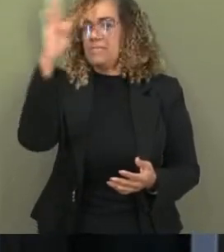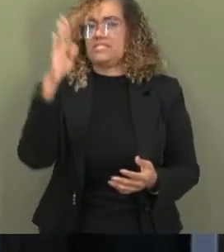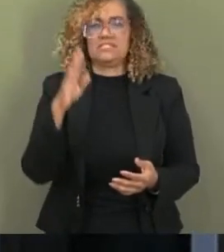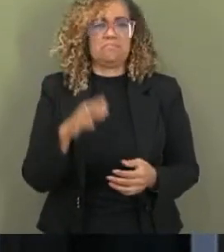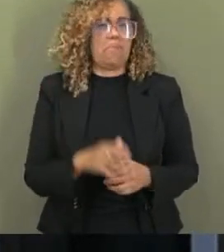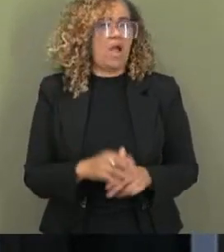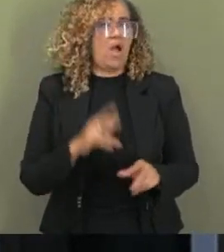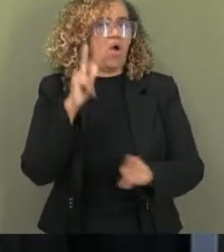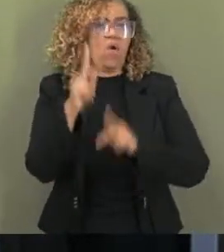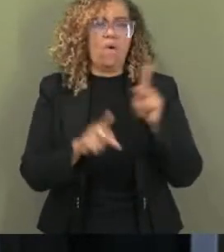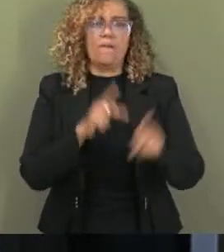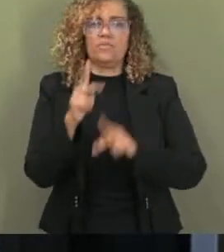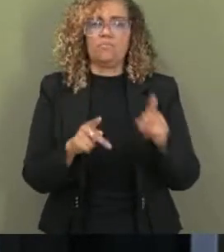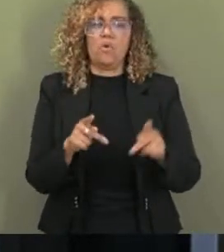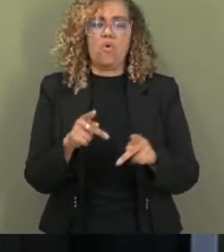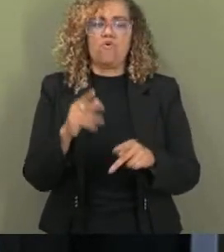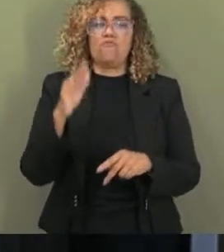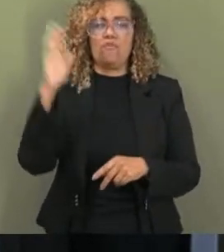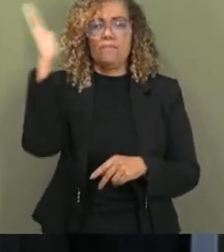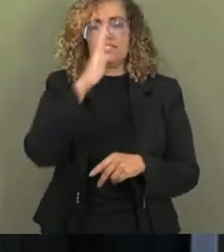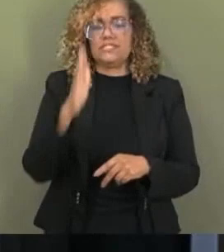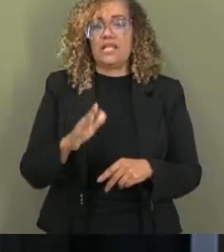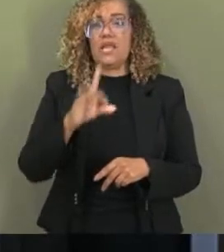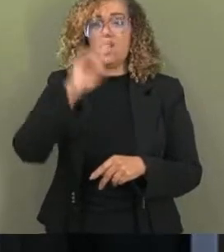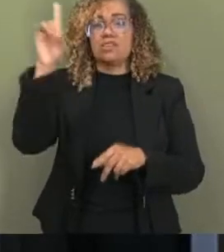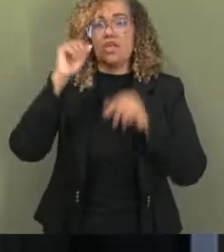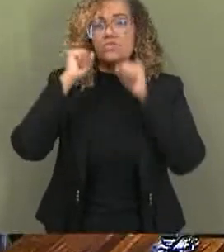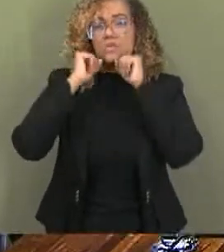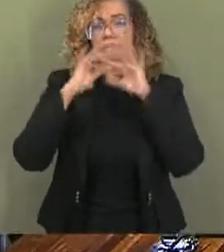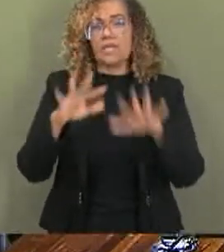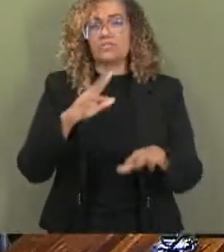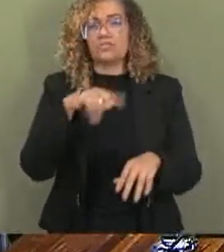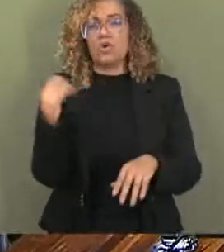do povo brasileiro. Deus abençoe essa nação. Muito obrigado, senhor.